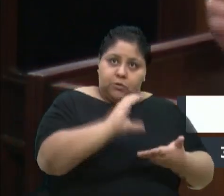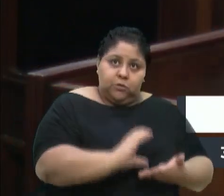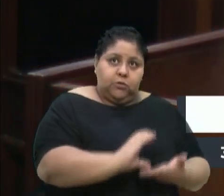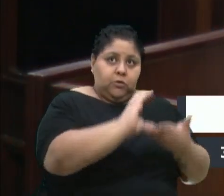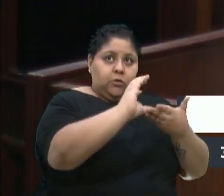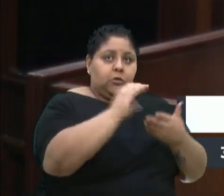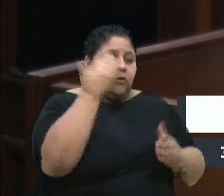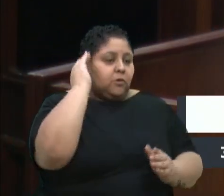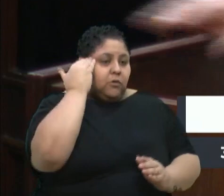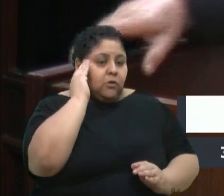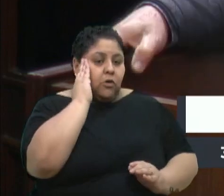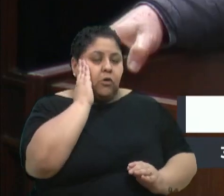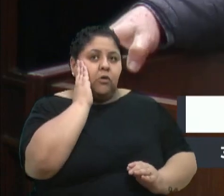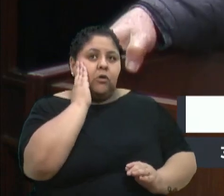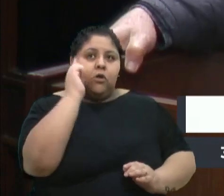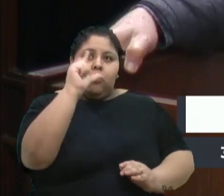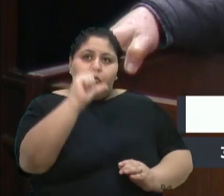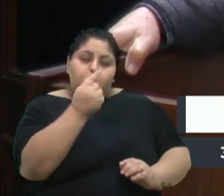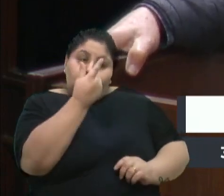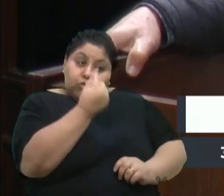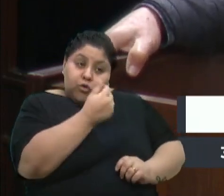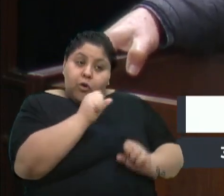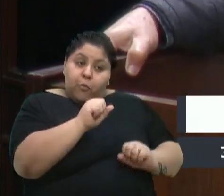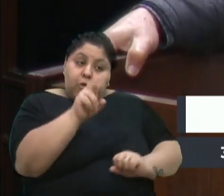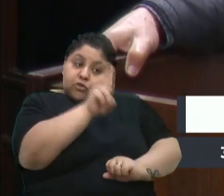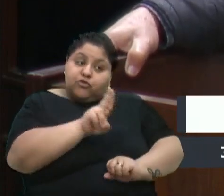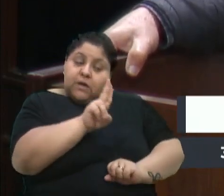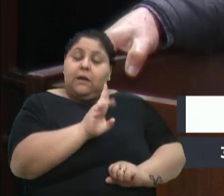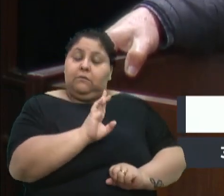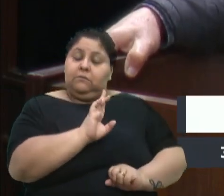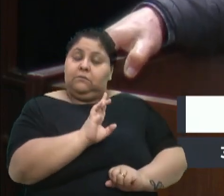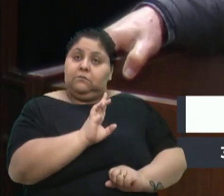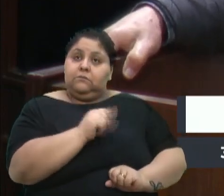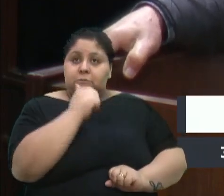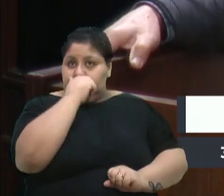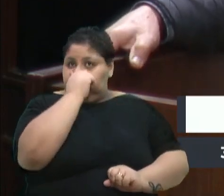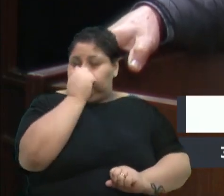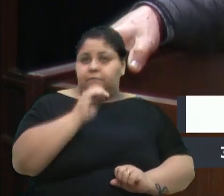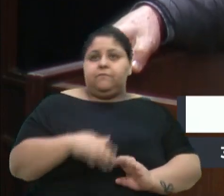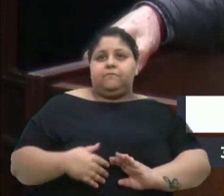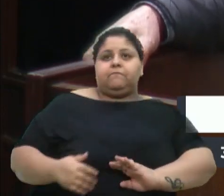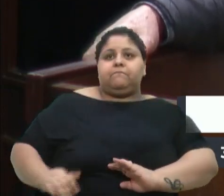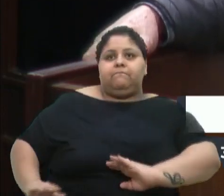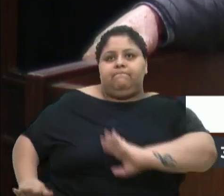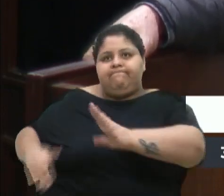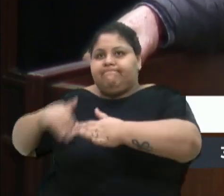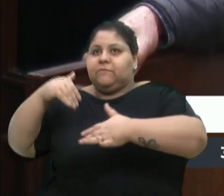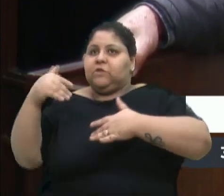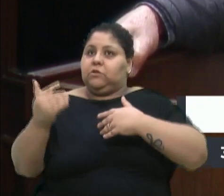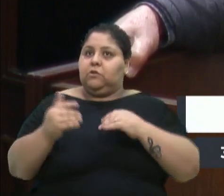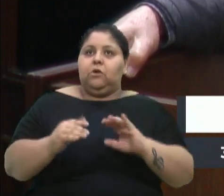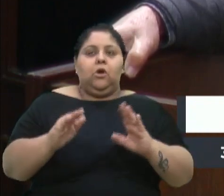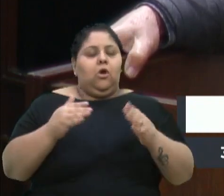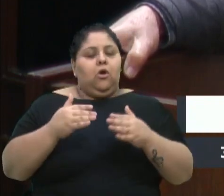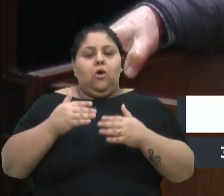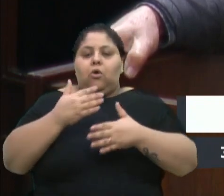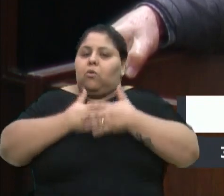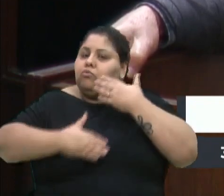parte do recurso pode ser usado para isso. Quando se protocola com todo o